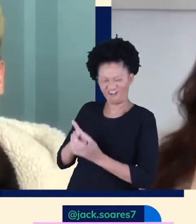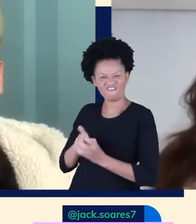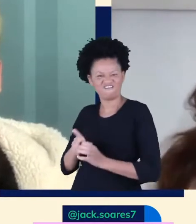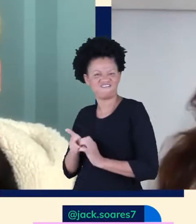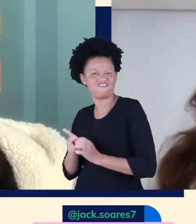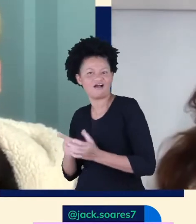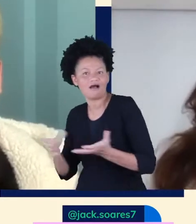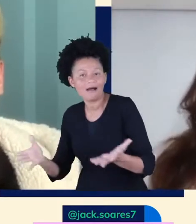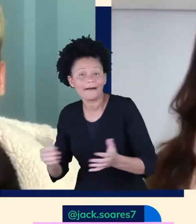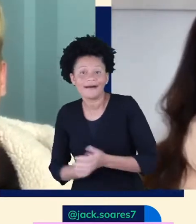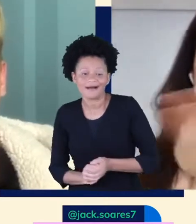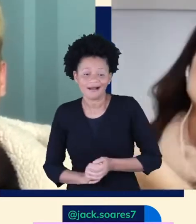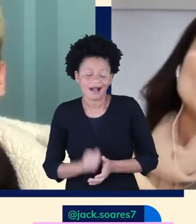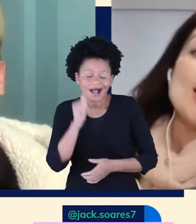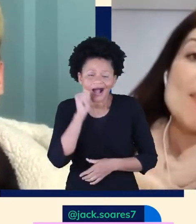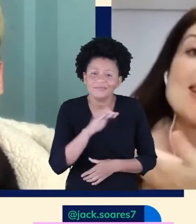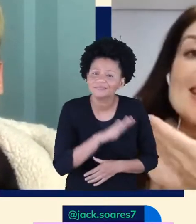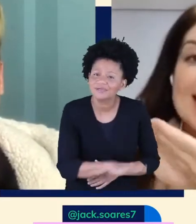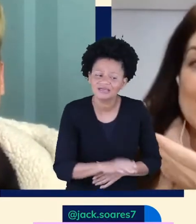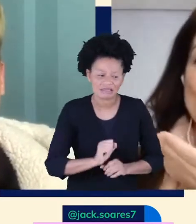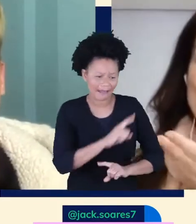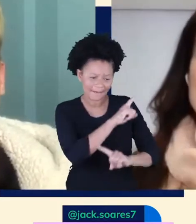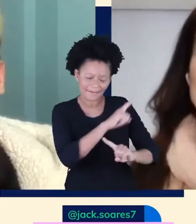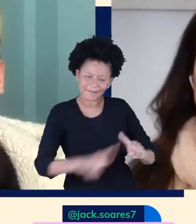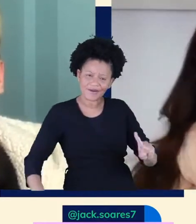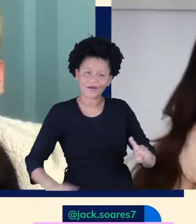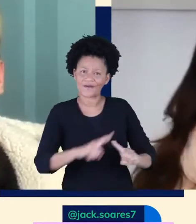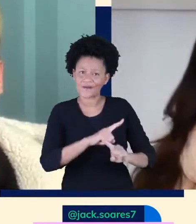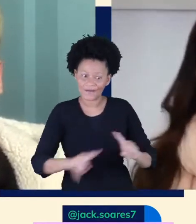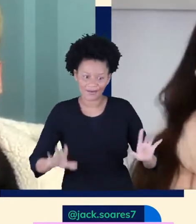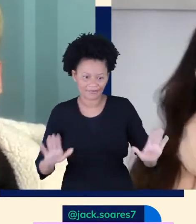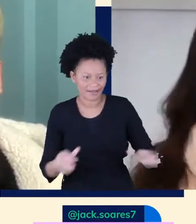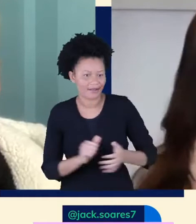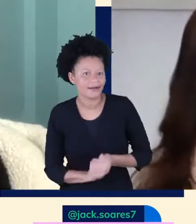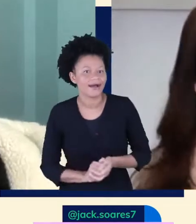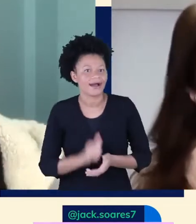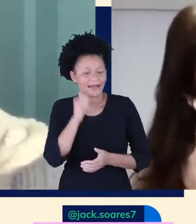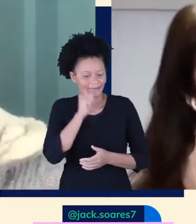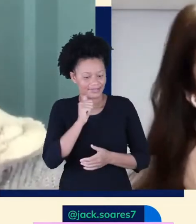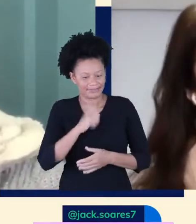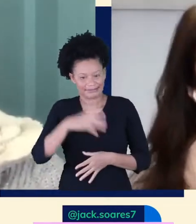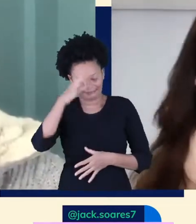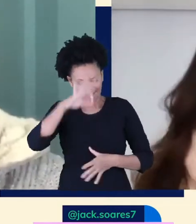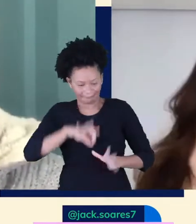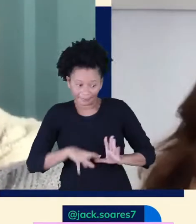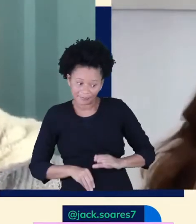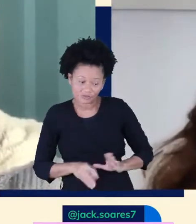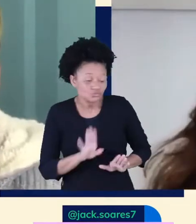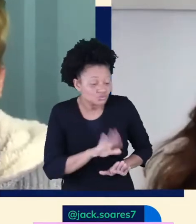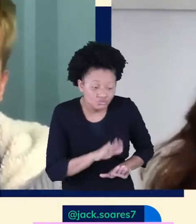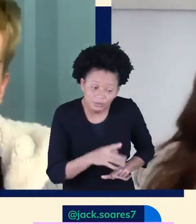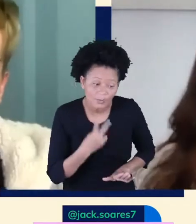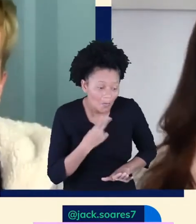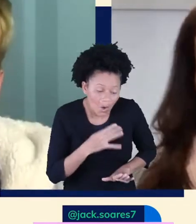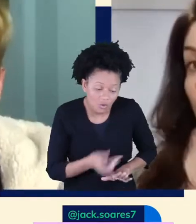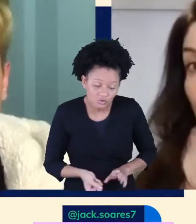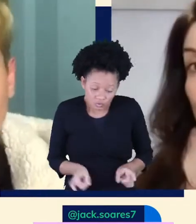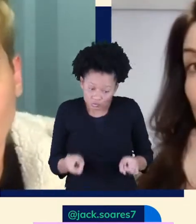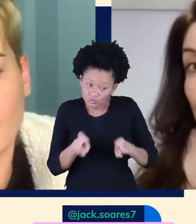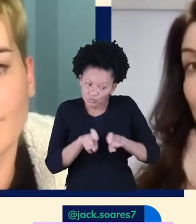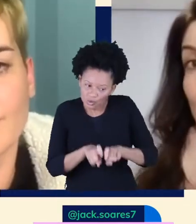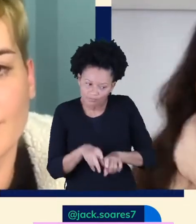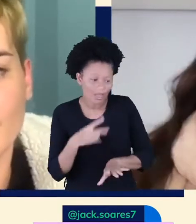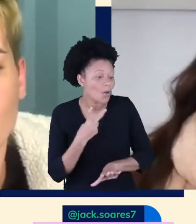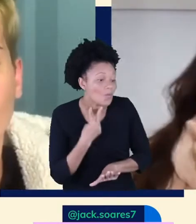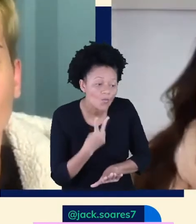a menina, a gente proíbe esse excesso. Então, quando ela pega, a gente fala, é feio, fecha as perninhas, assim não